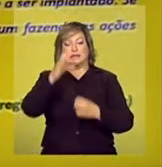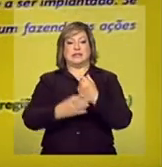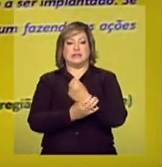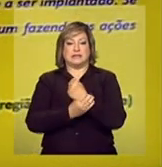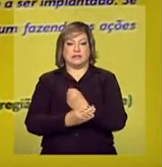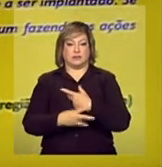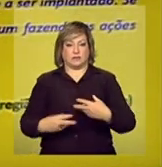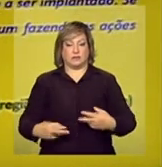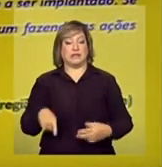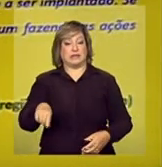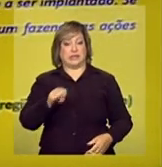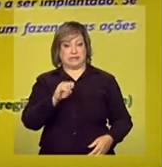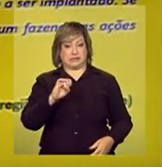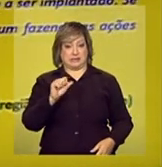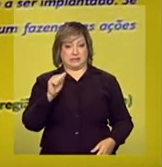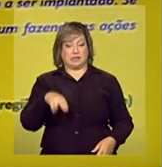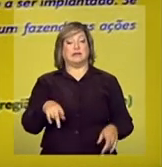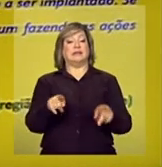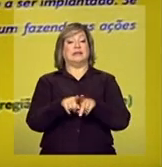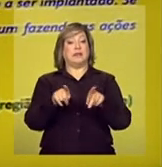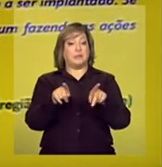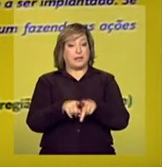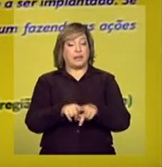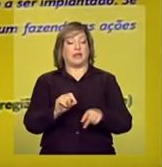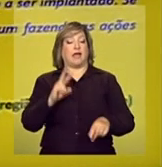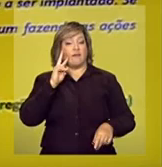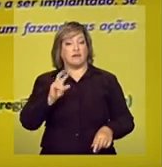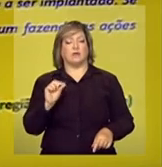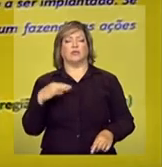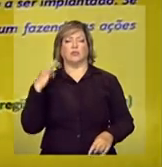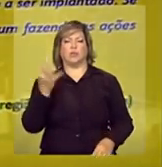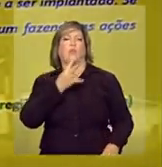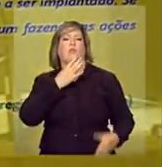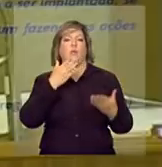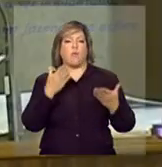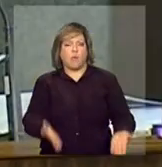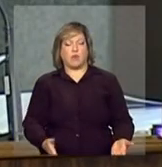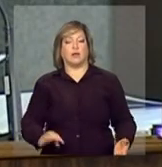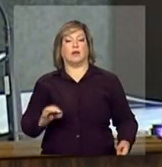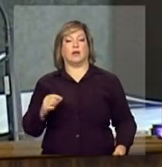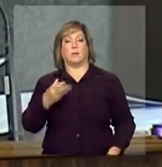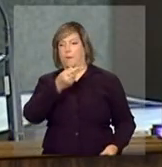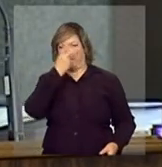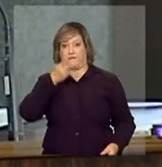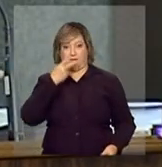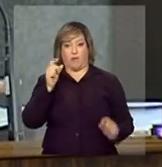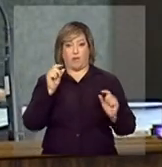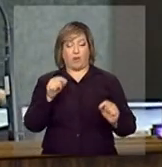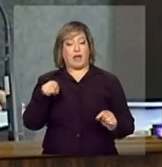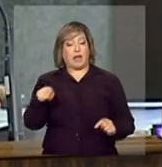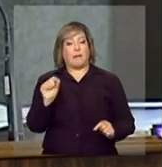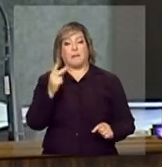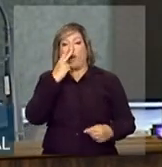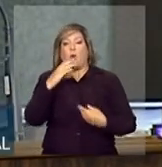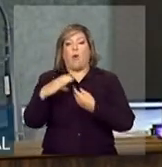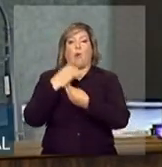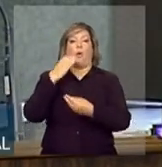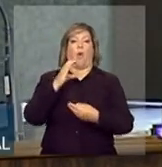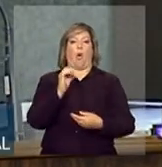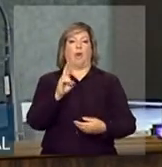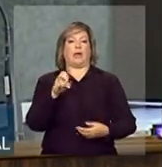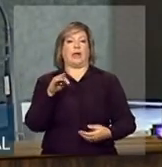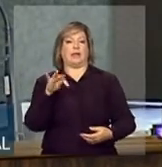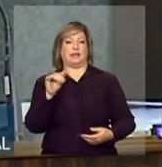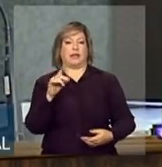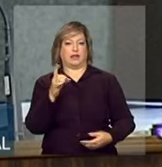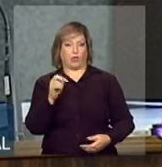O SISAM também é visto e reconhecido em muitas falas como um orientador que organiza